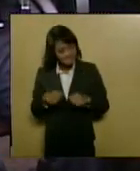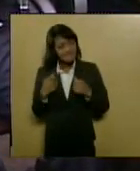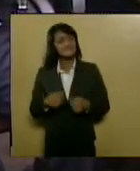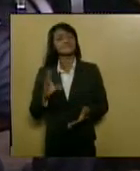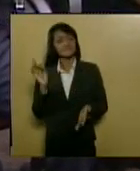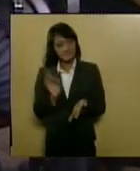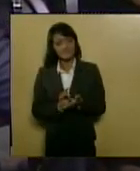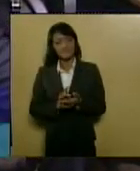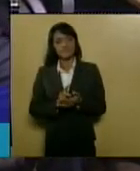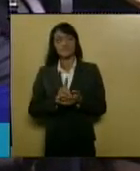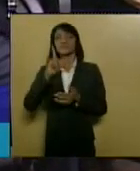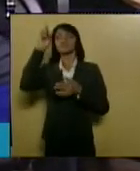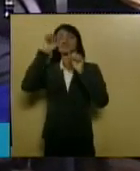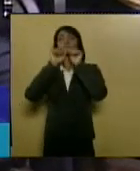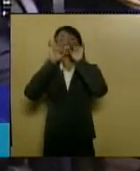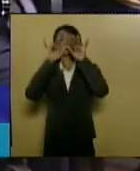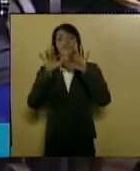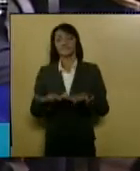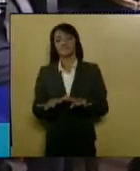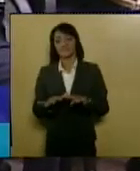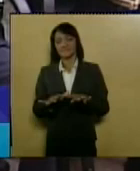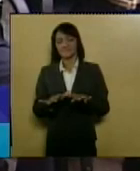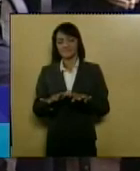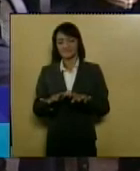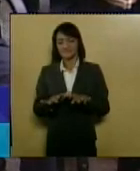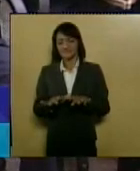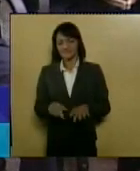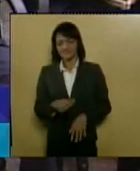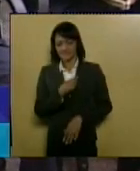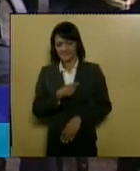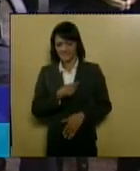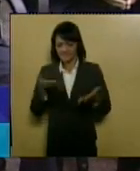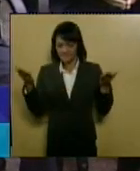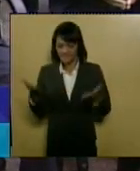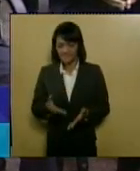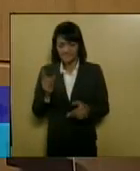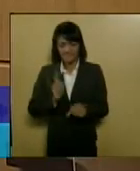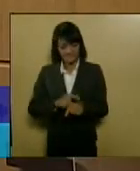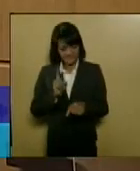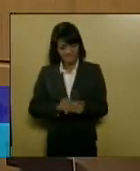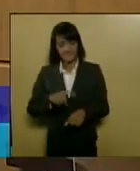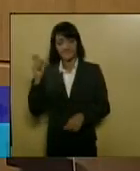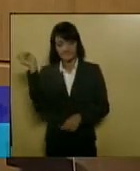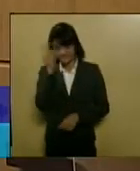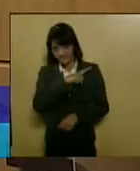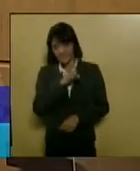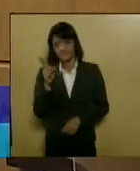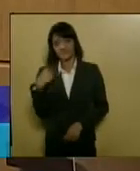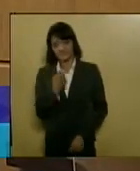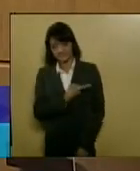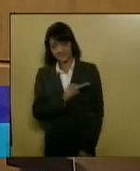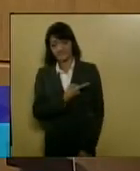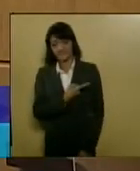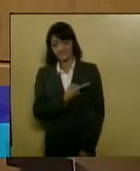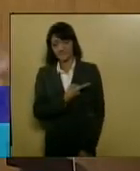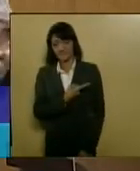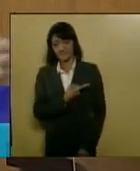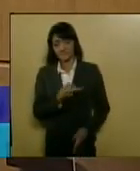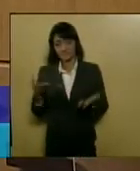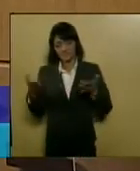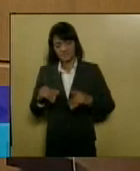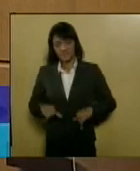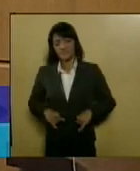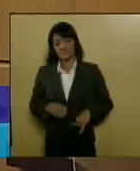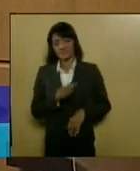mesmo, das bênçãos de Deus para atravessar esse mar revolto que estamos passando e vivendo no